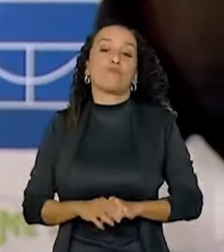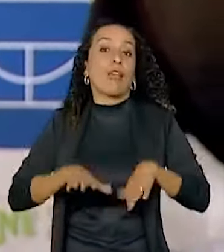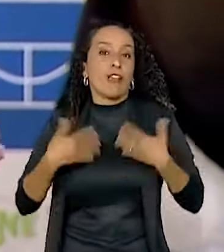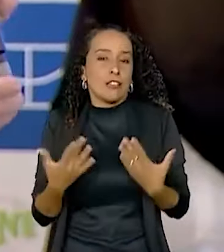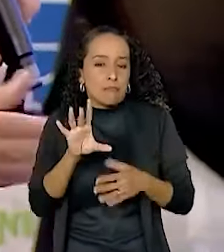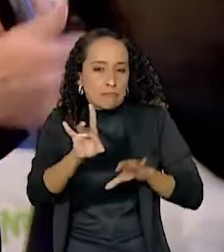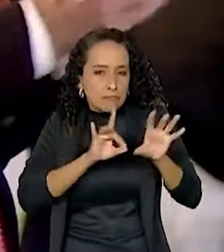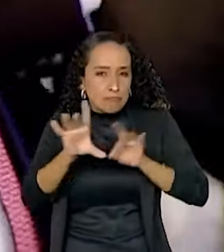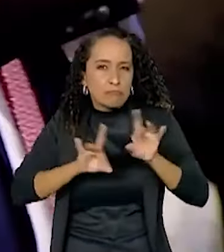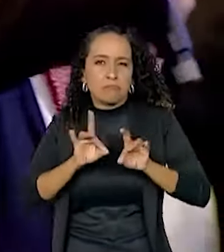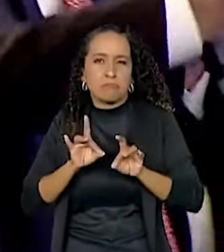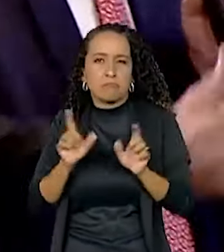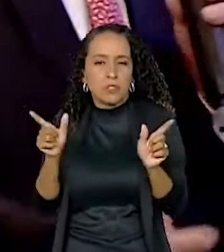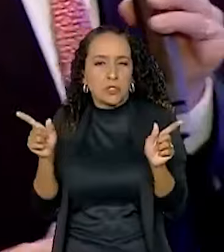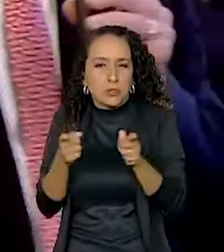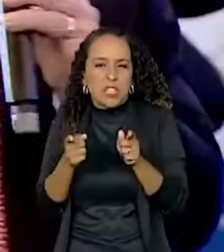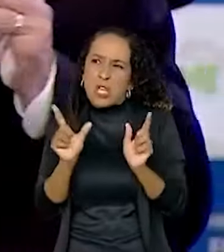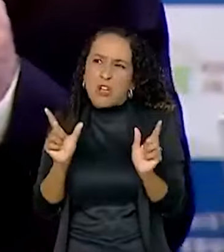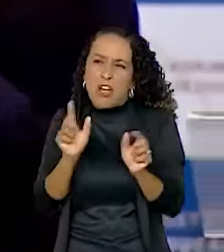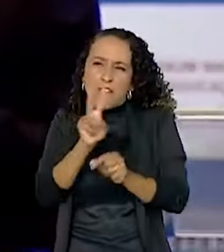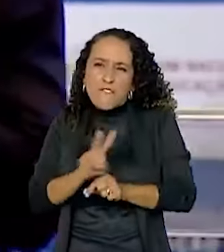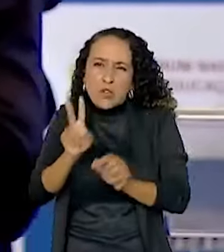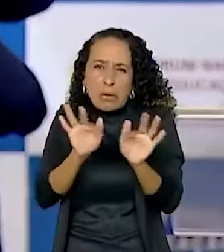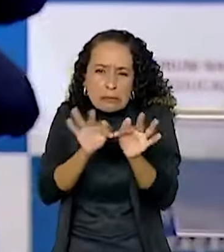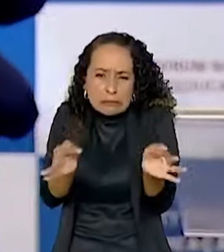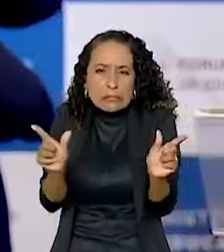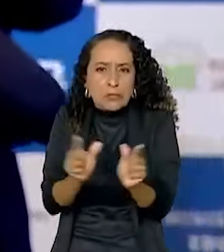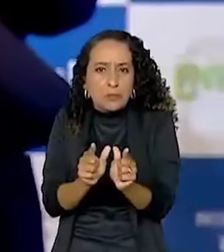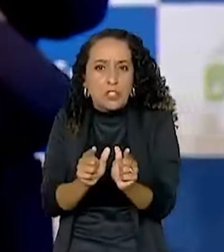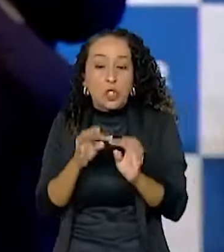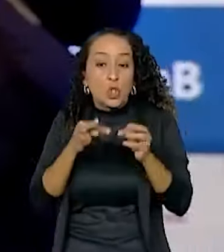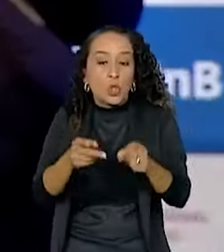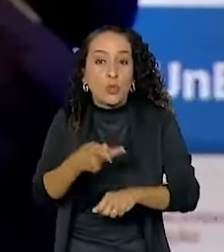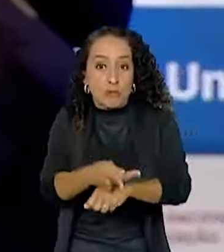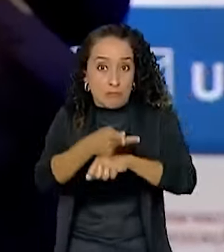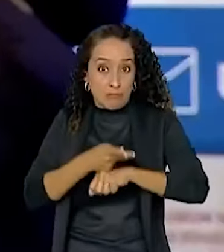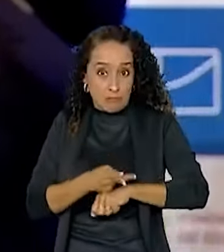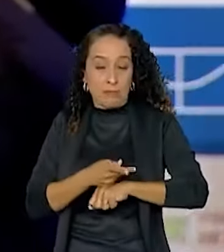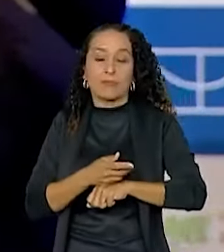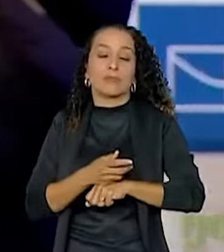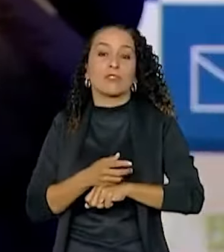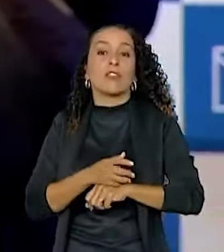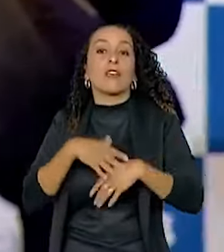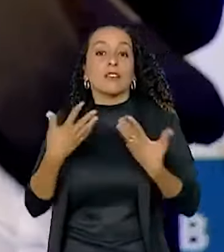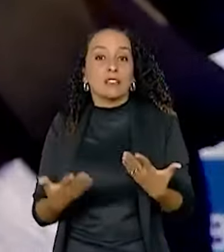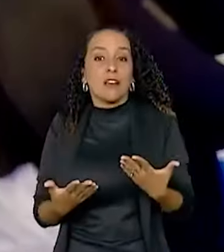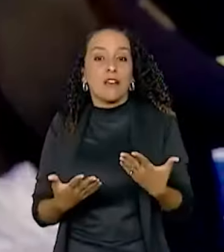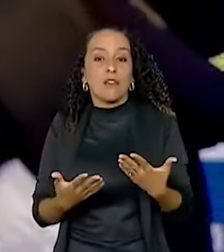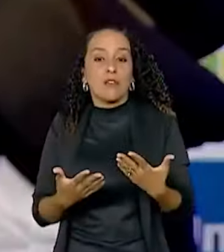uma seleção, talvez um pequeno vestibular entre todos os premiados, e vamos colocar nesse primeiro ano